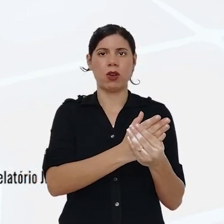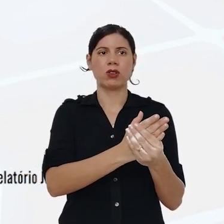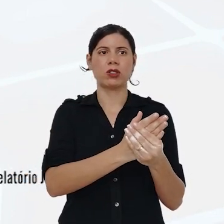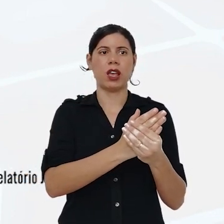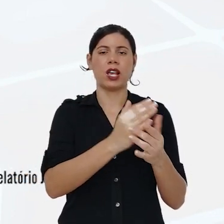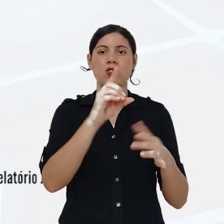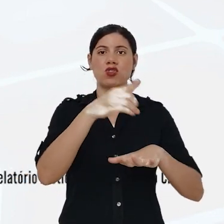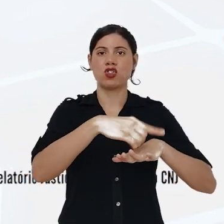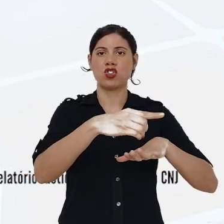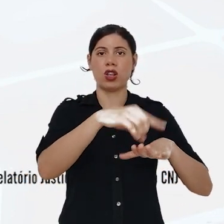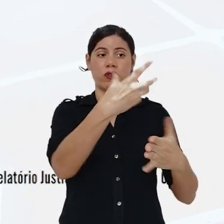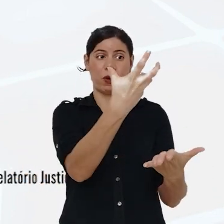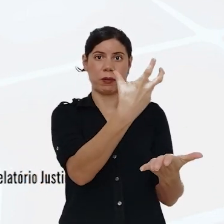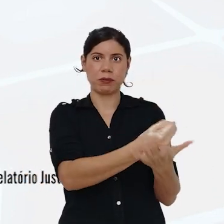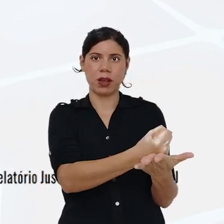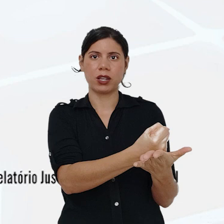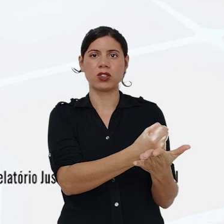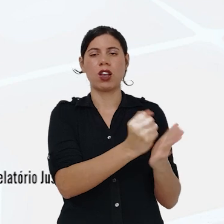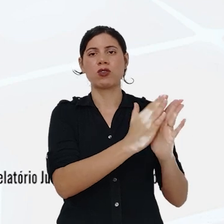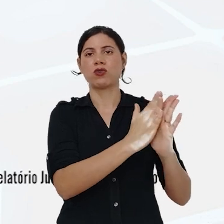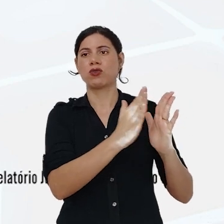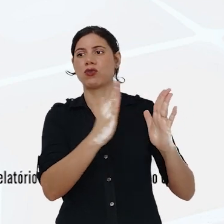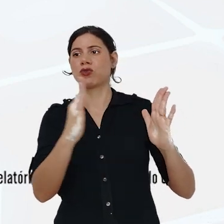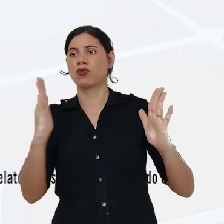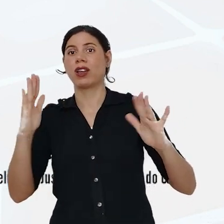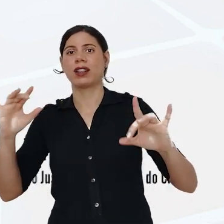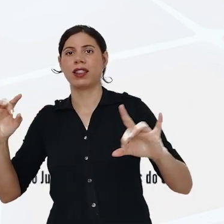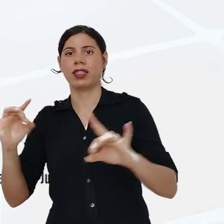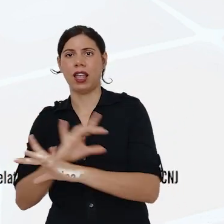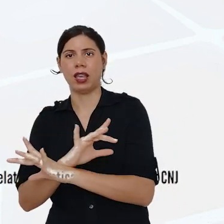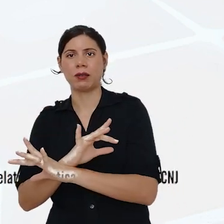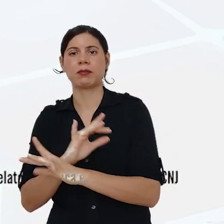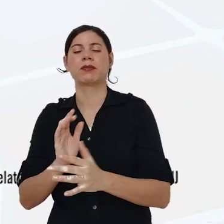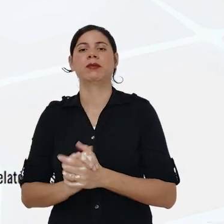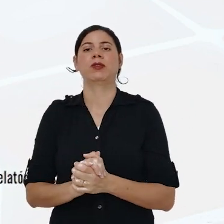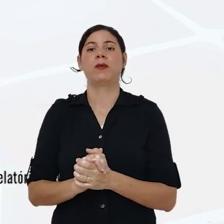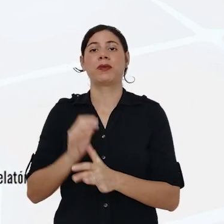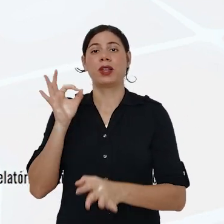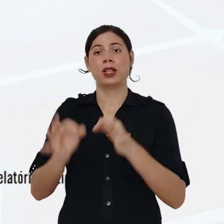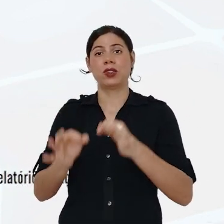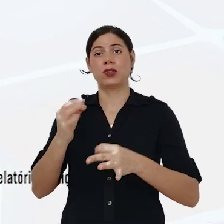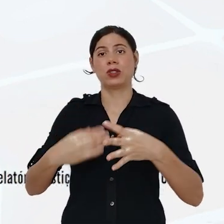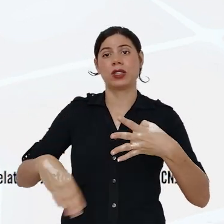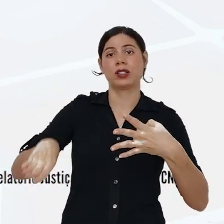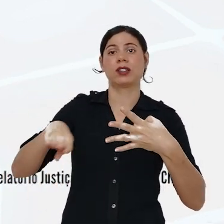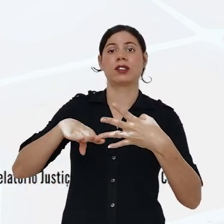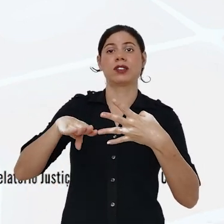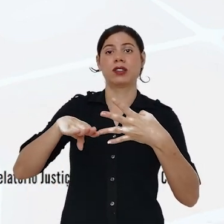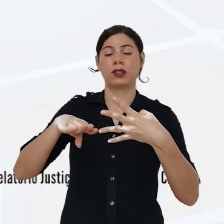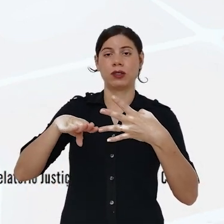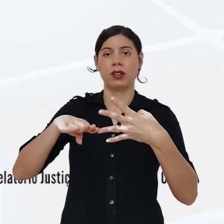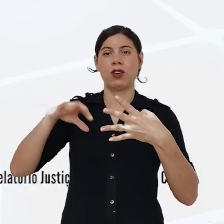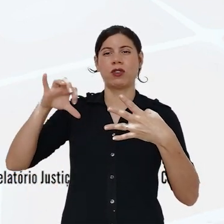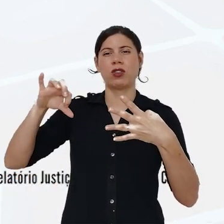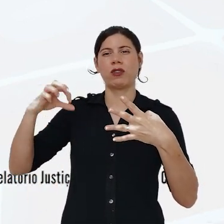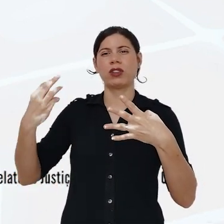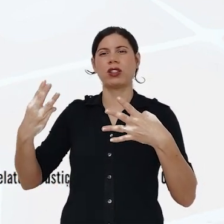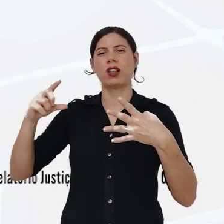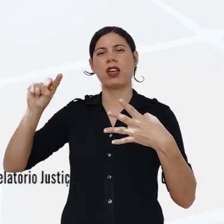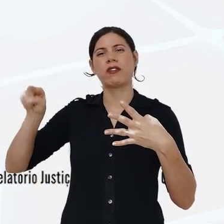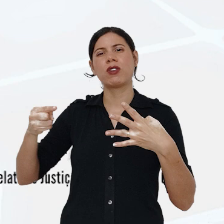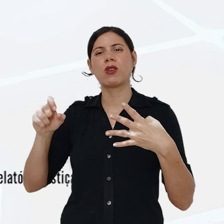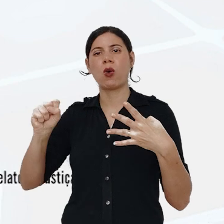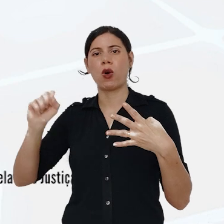foram baixados, ou seja, tiveram sua tramitação finalizada. Na Justiça de Segundo Grau, esse índice foi de